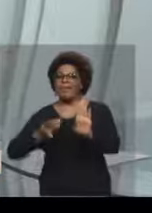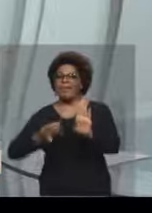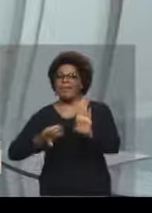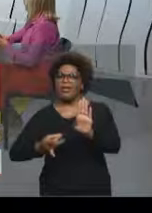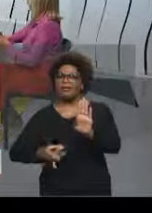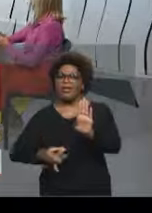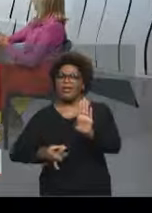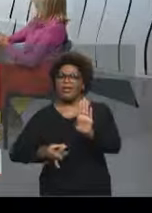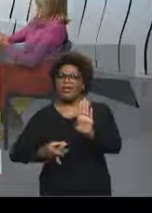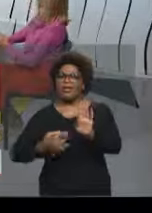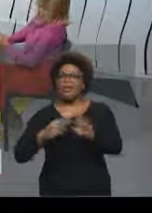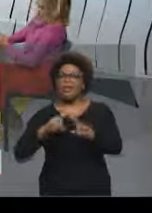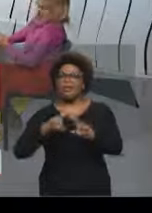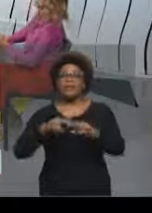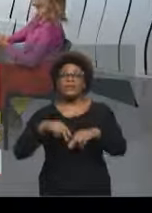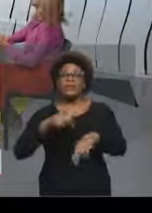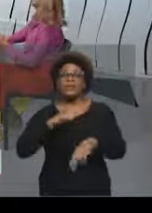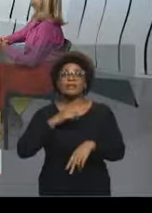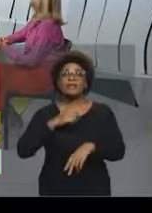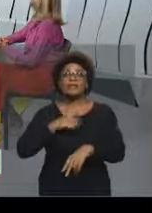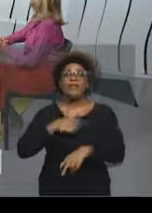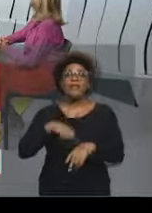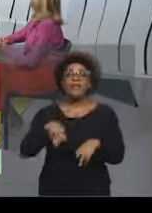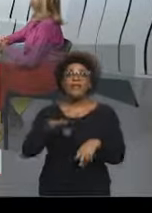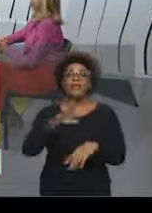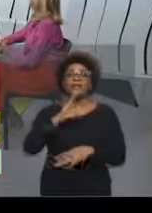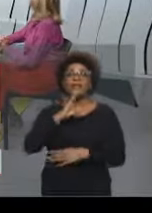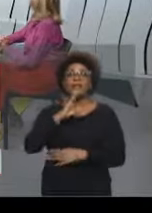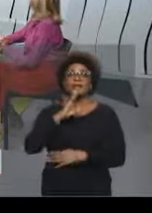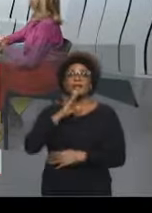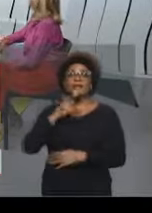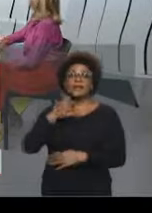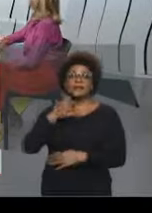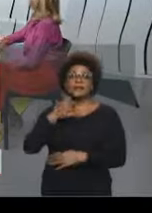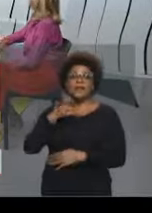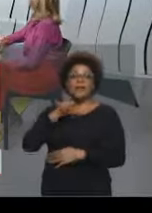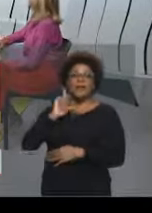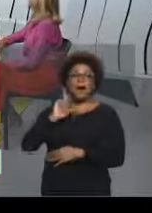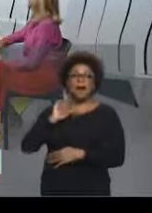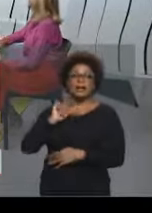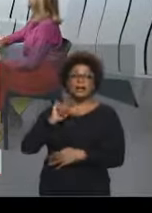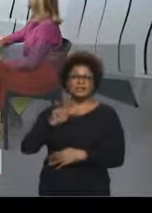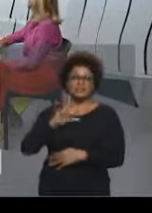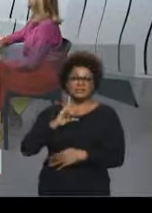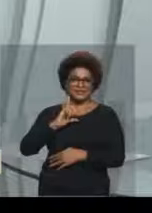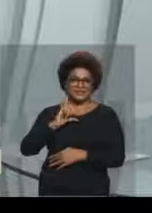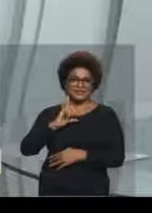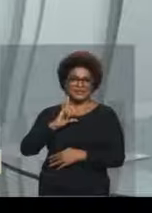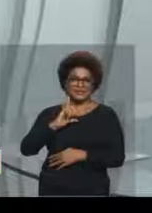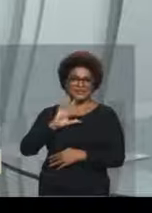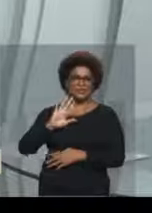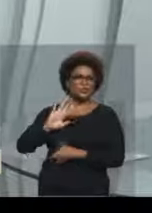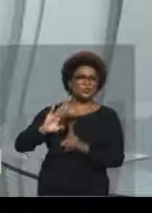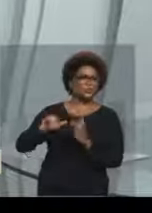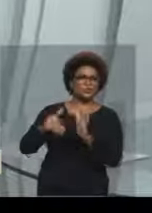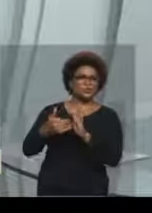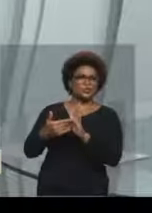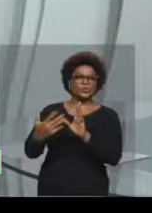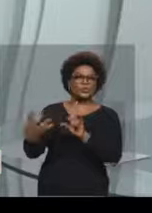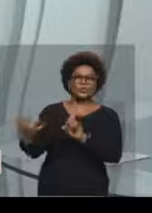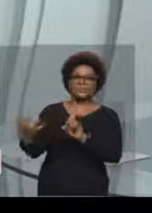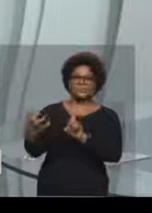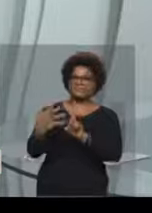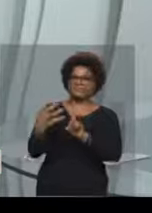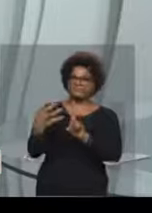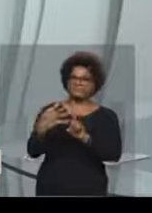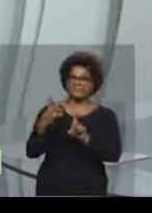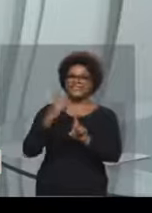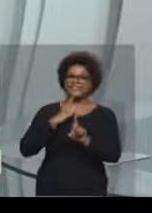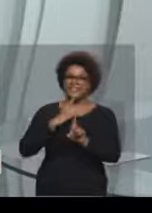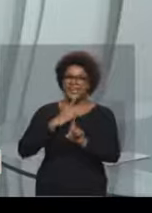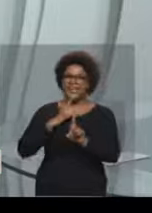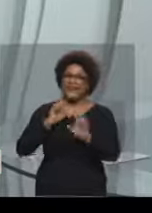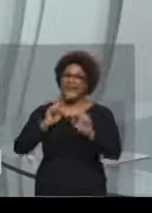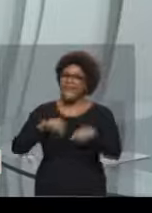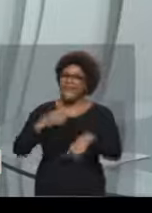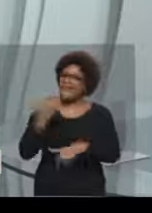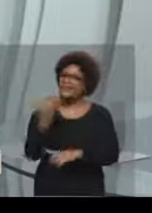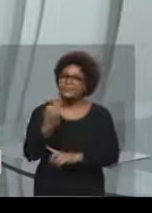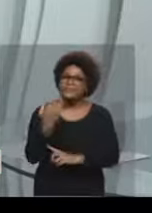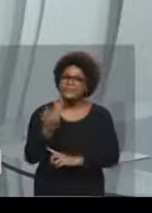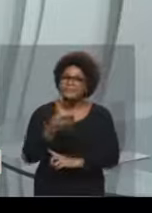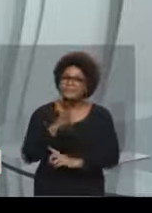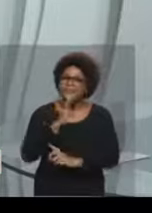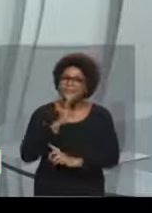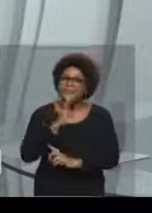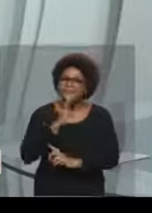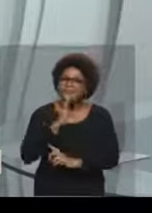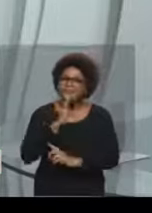do conhecimento prévio. Então, isso tudo vai influenciar. Então, é importante essa questão desse conhecimento prévio. E no